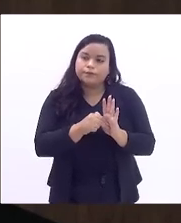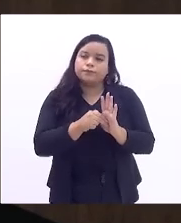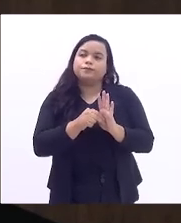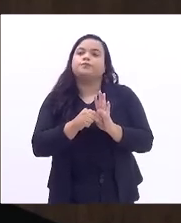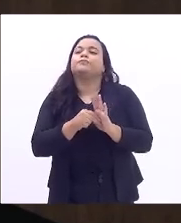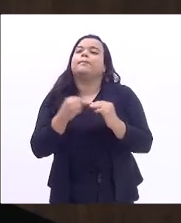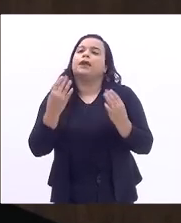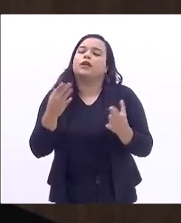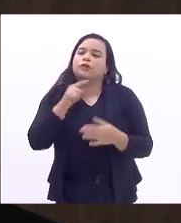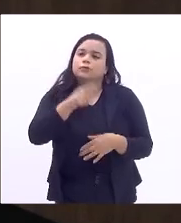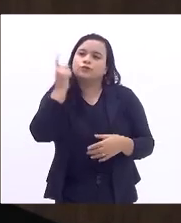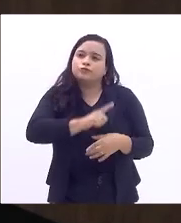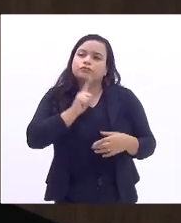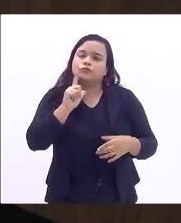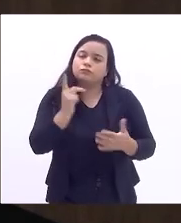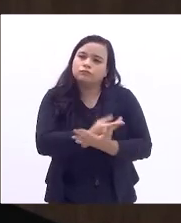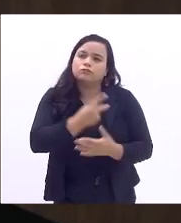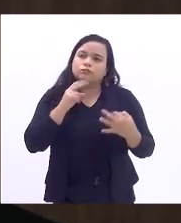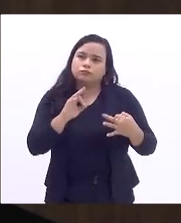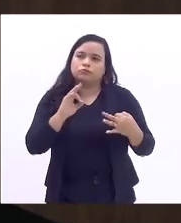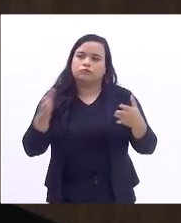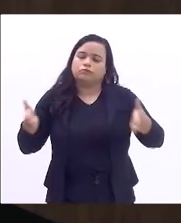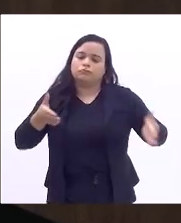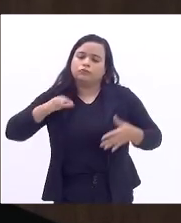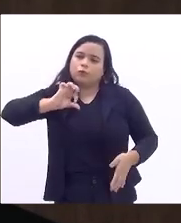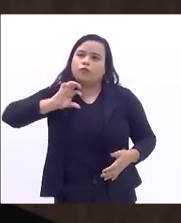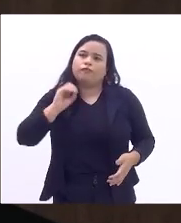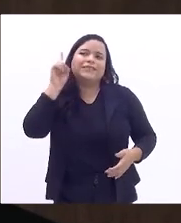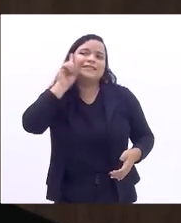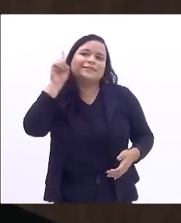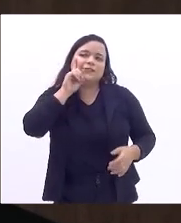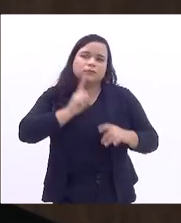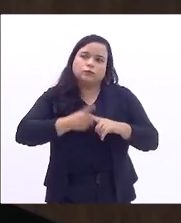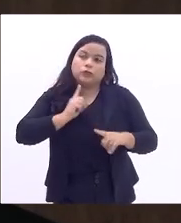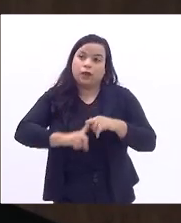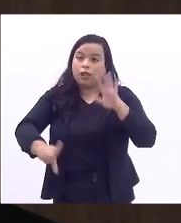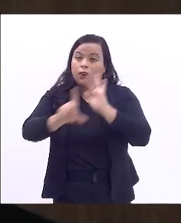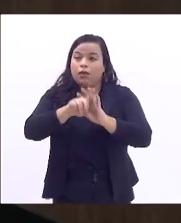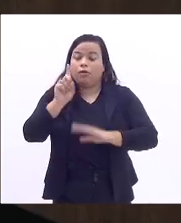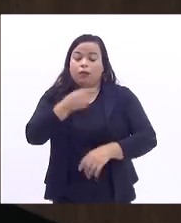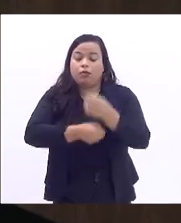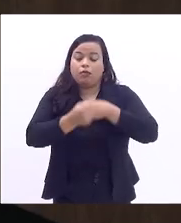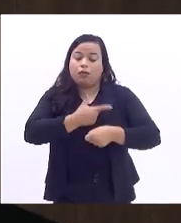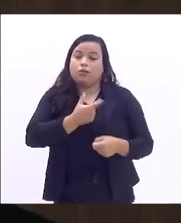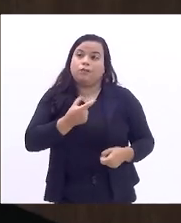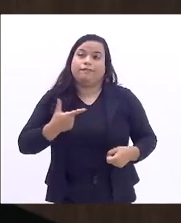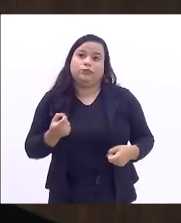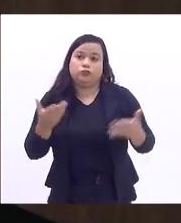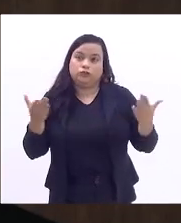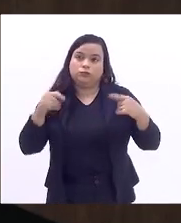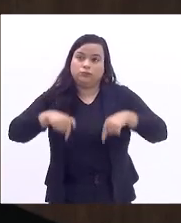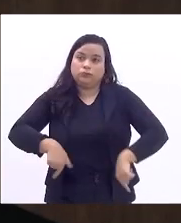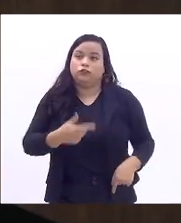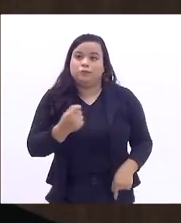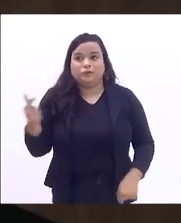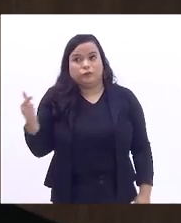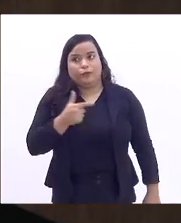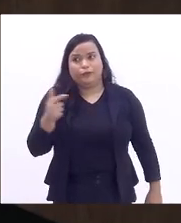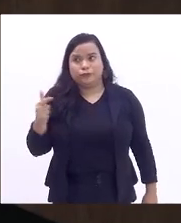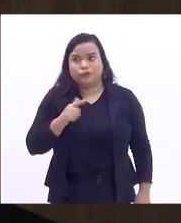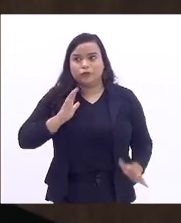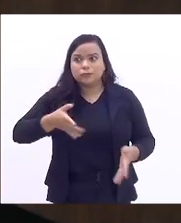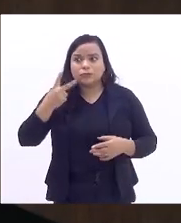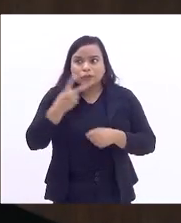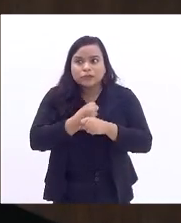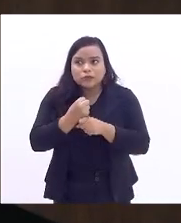para que isso tem que acontecer em até 90 dias porque a lei de 20 e Jorge nós estamos em 22